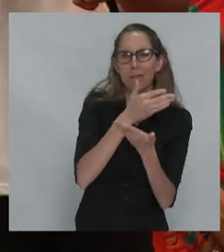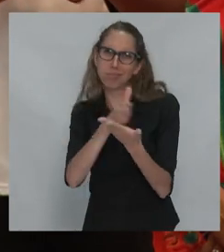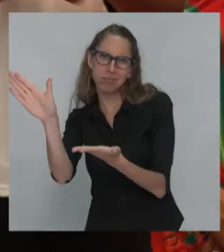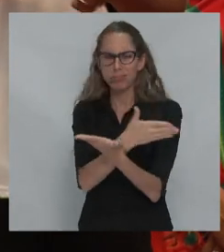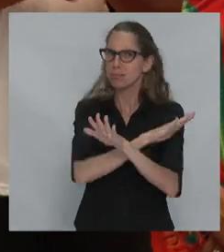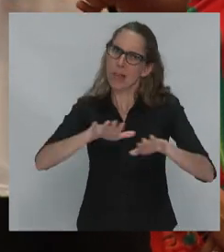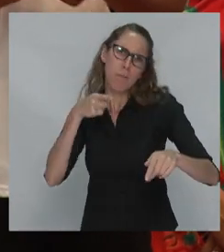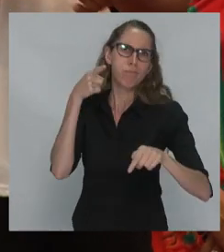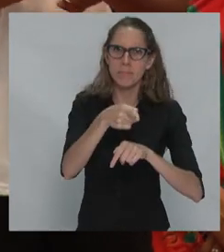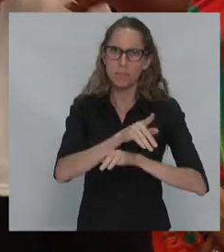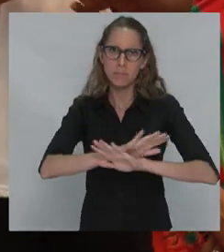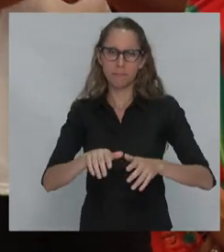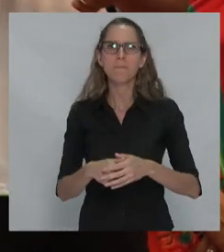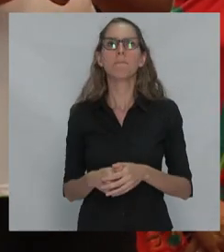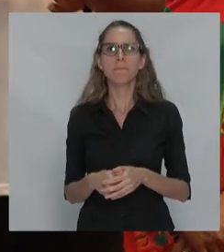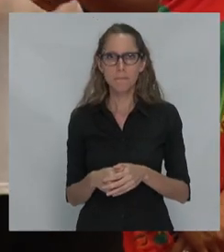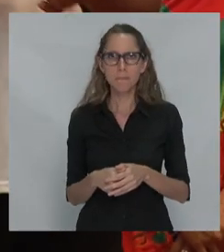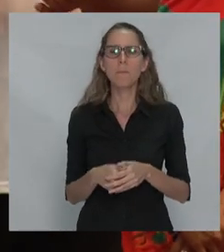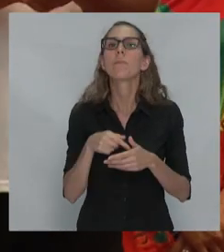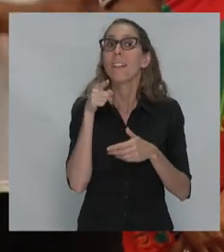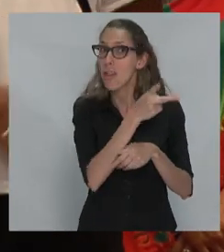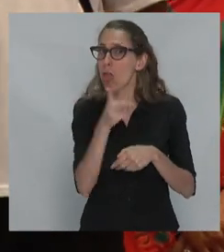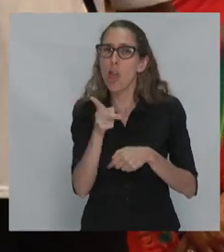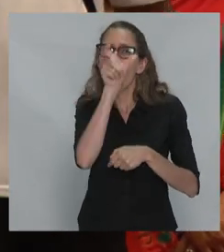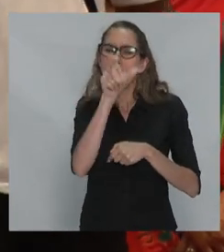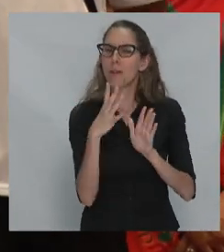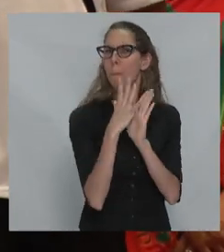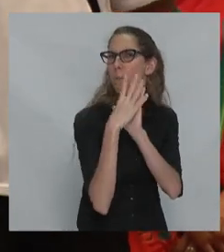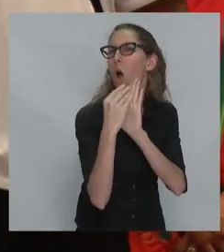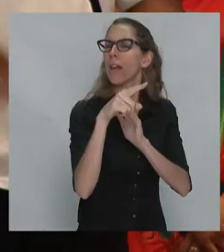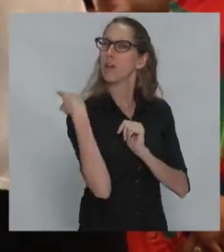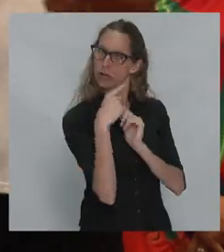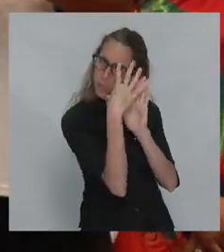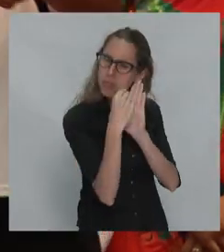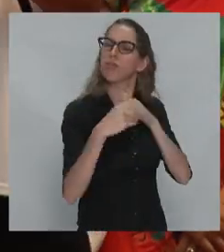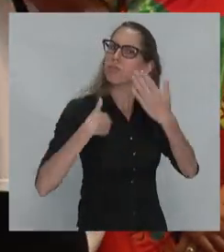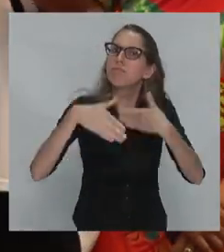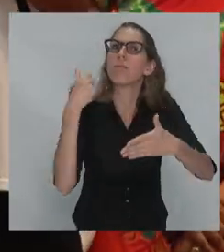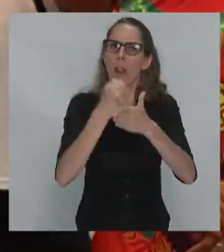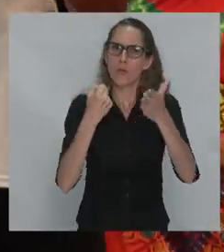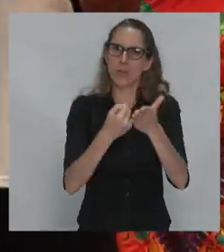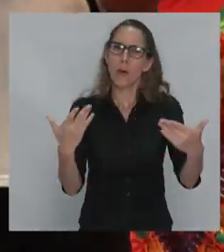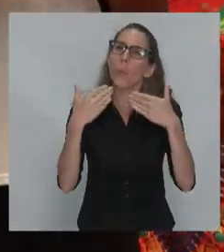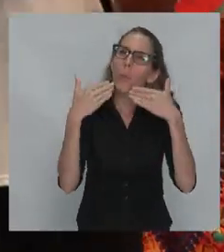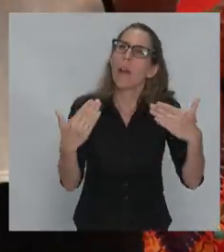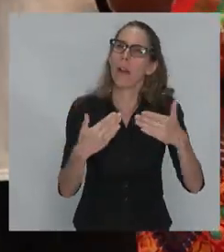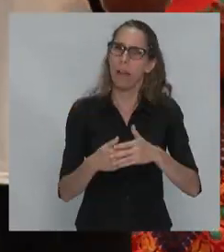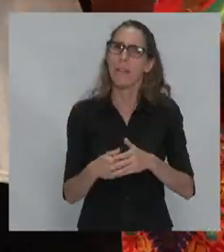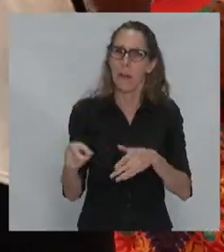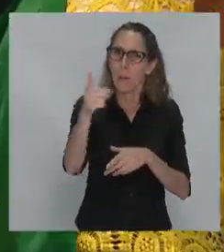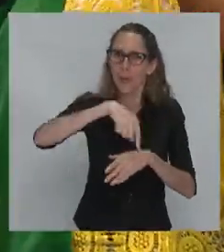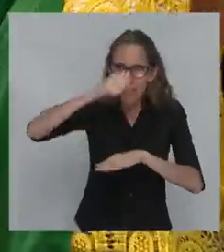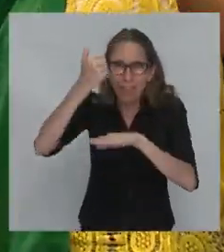Eso. Y son los ejemplos para seguir. Muchas gracias por estar aquí, por compartir